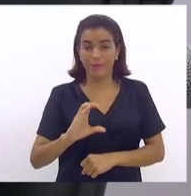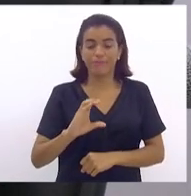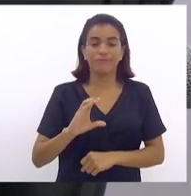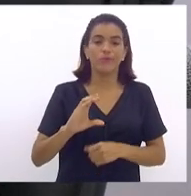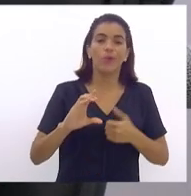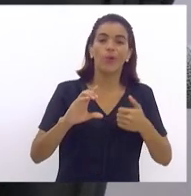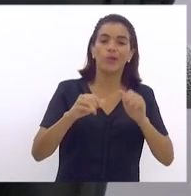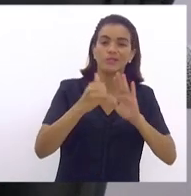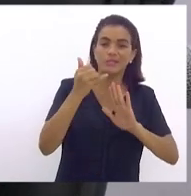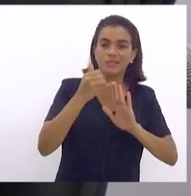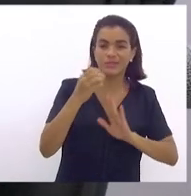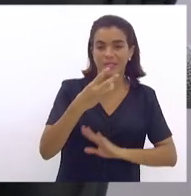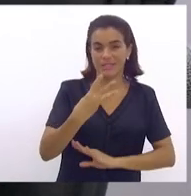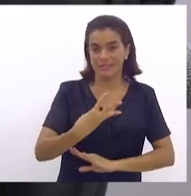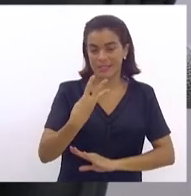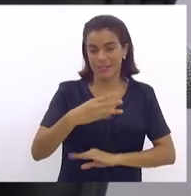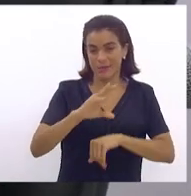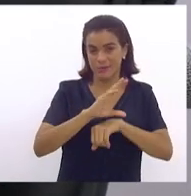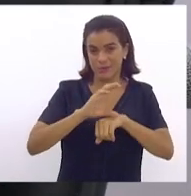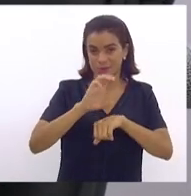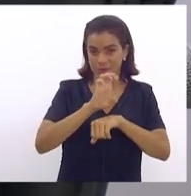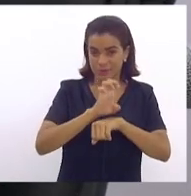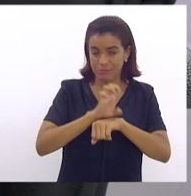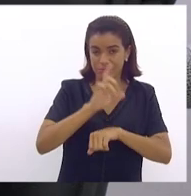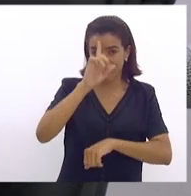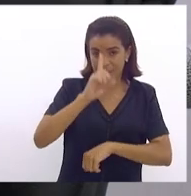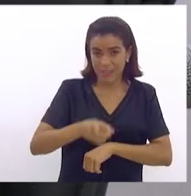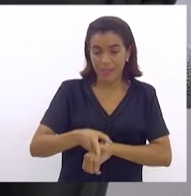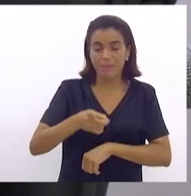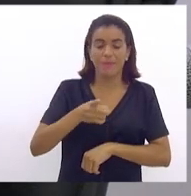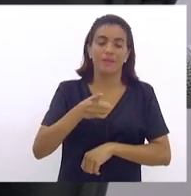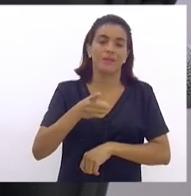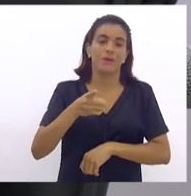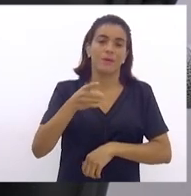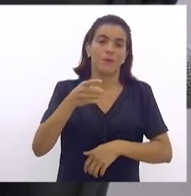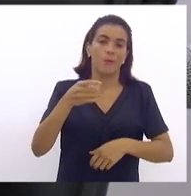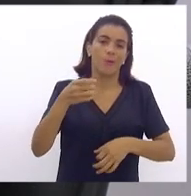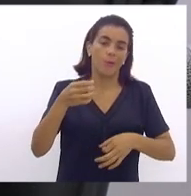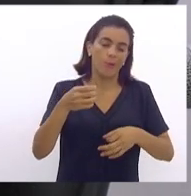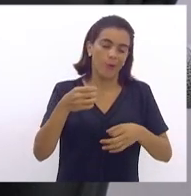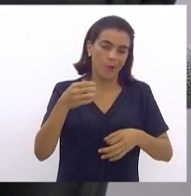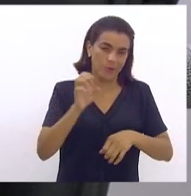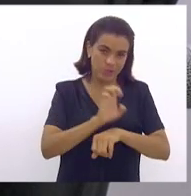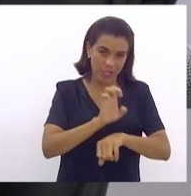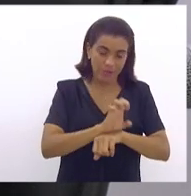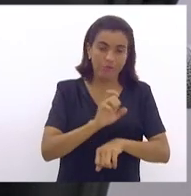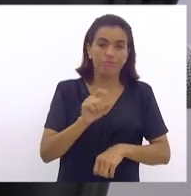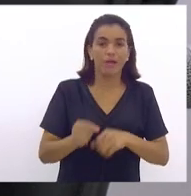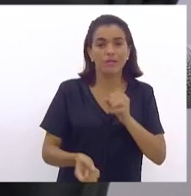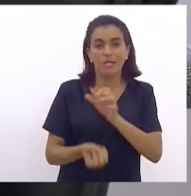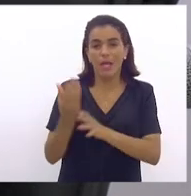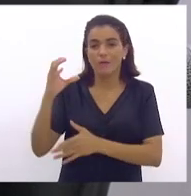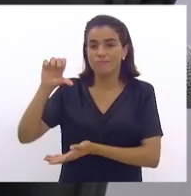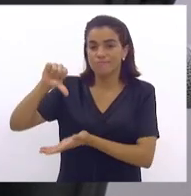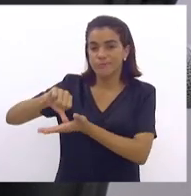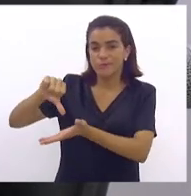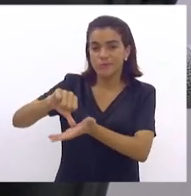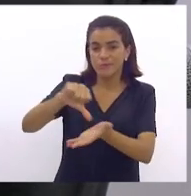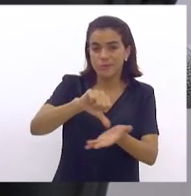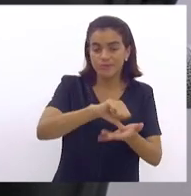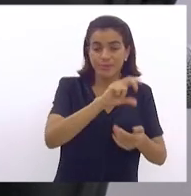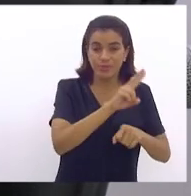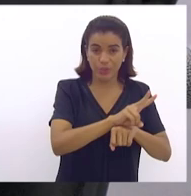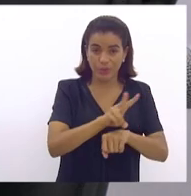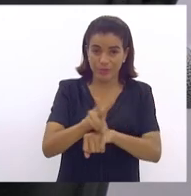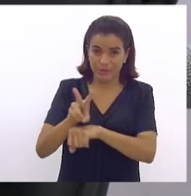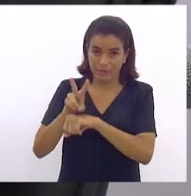3º do artigo 261 da Constituição do Estado, que determina o poder público estadual implantar sistema de unidades de conservação